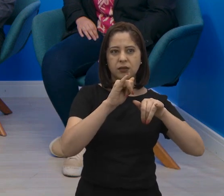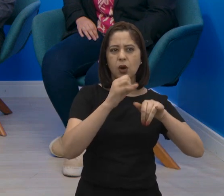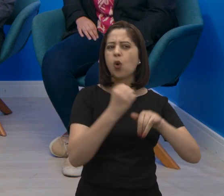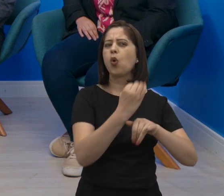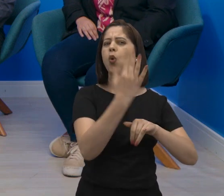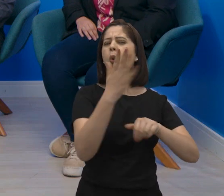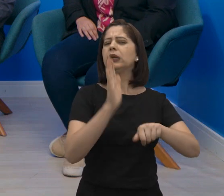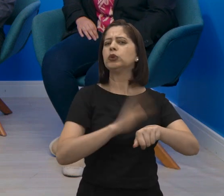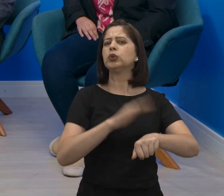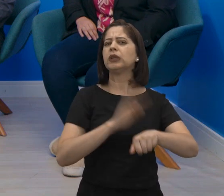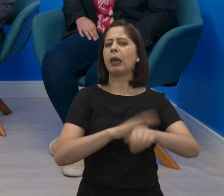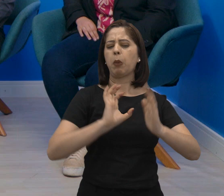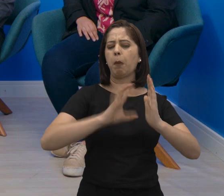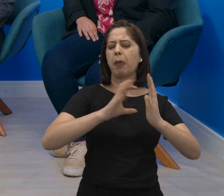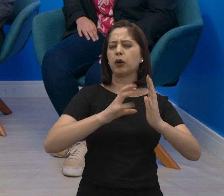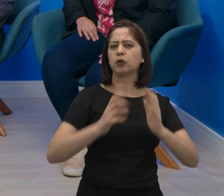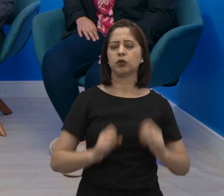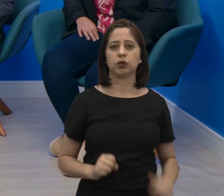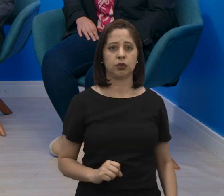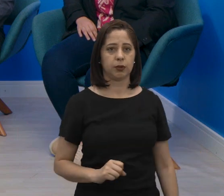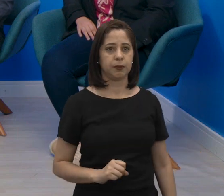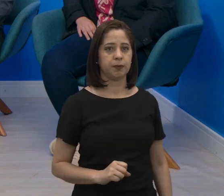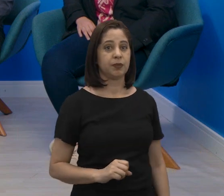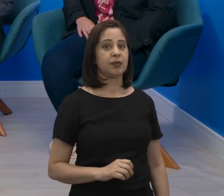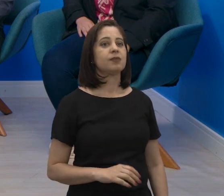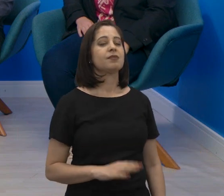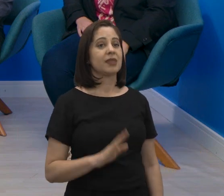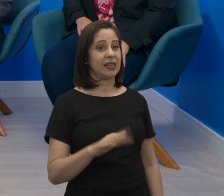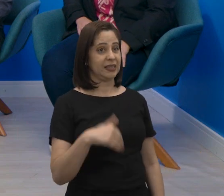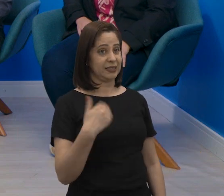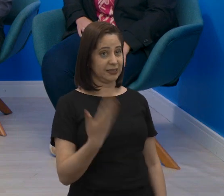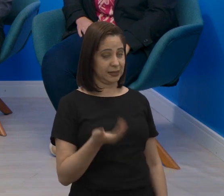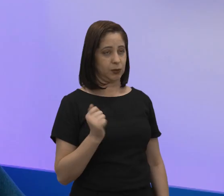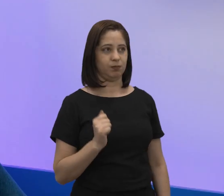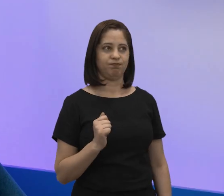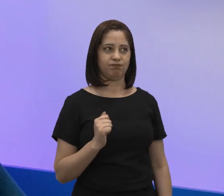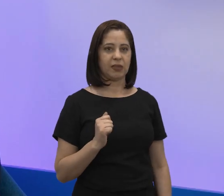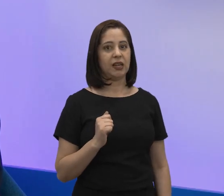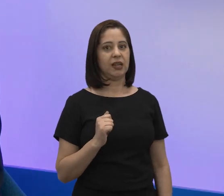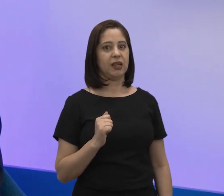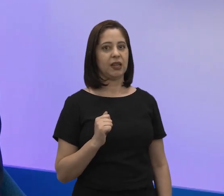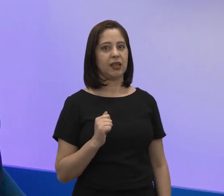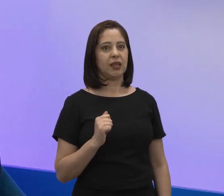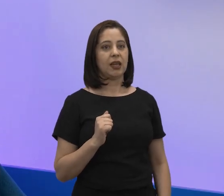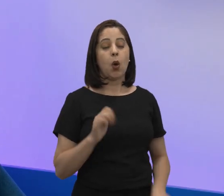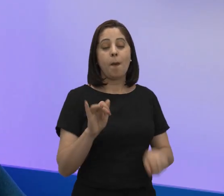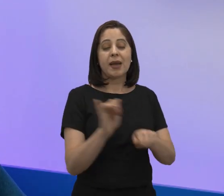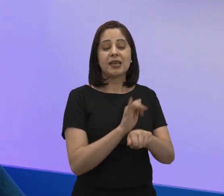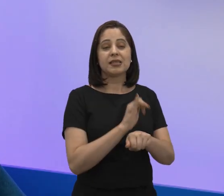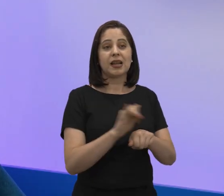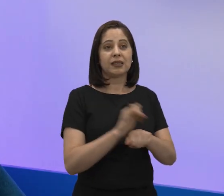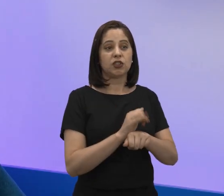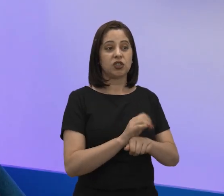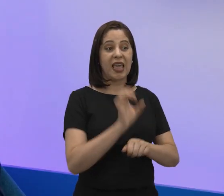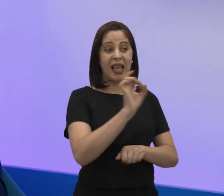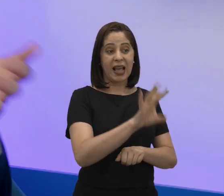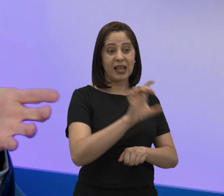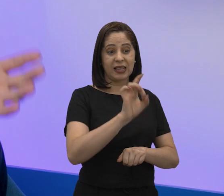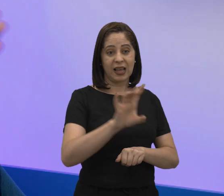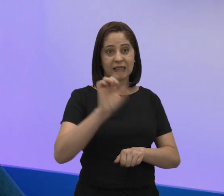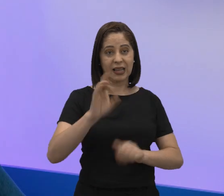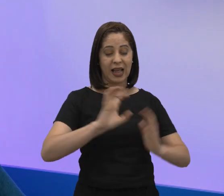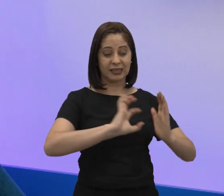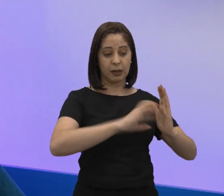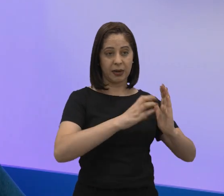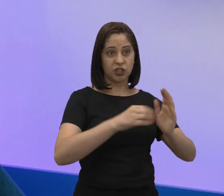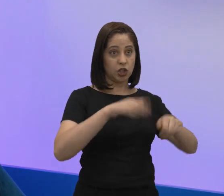de publicidade. Isso é o que se chama de direito de antena. É o direito que cada partido tem de acessar